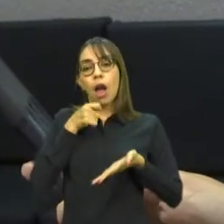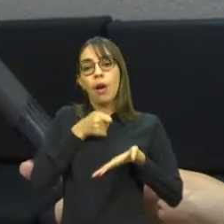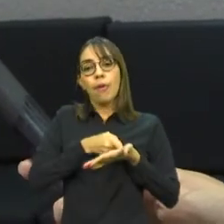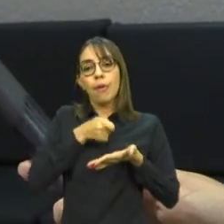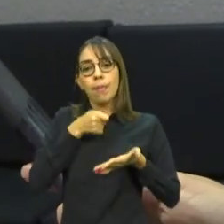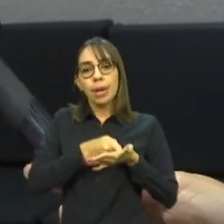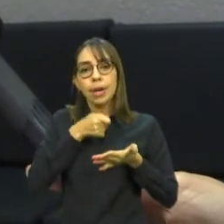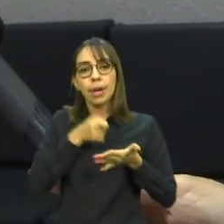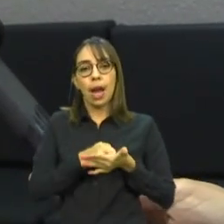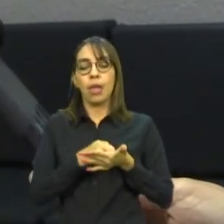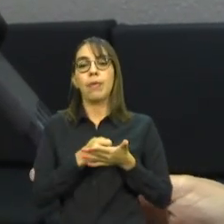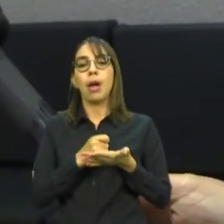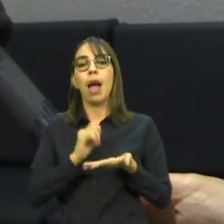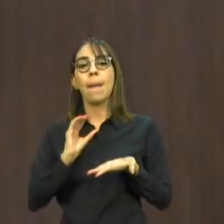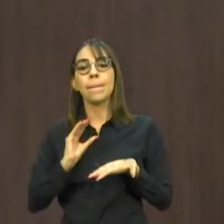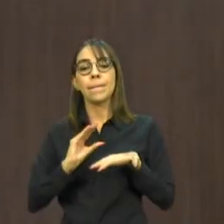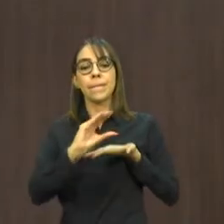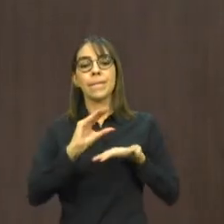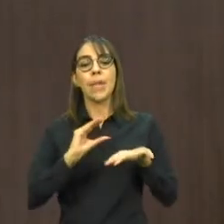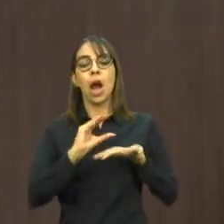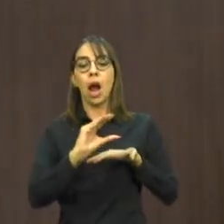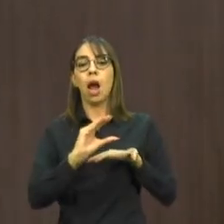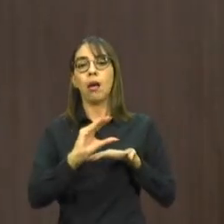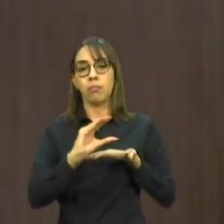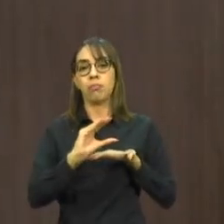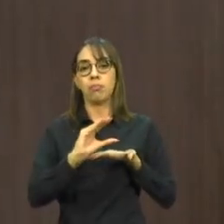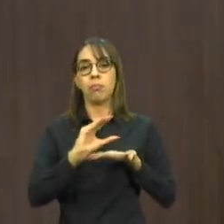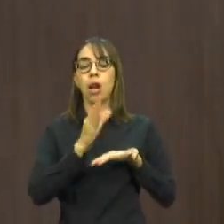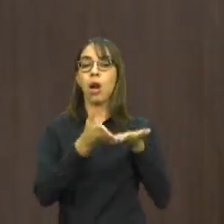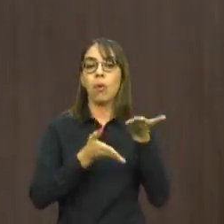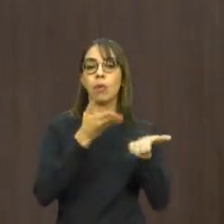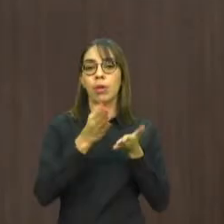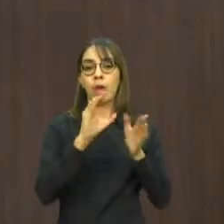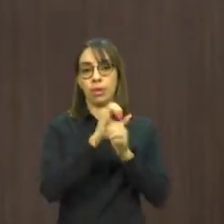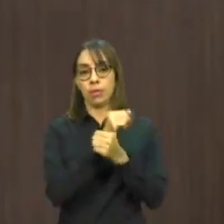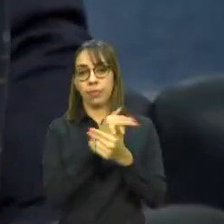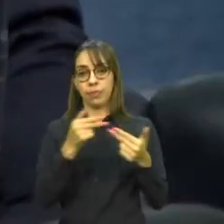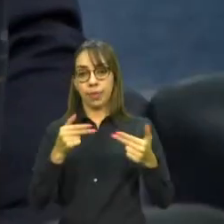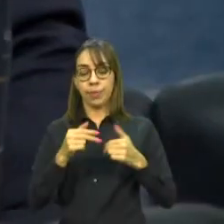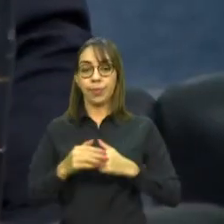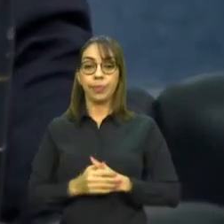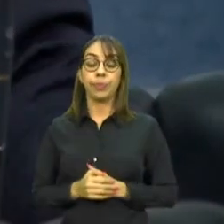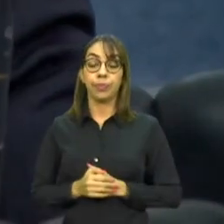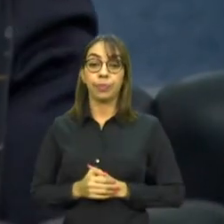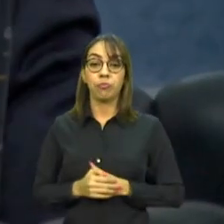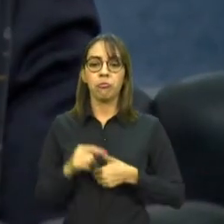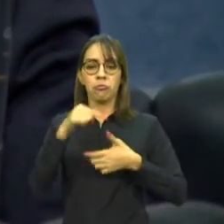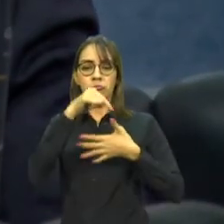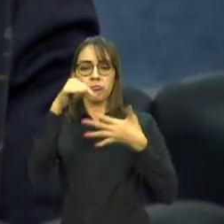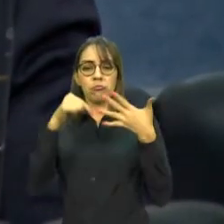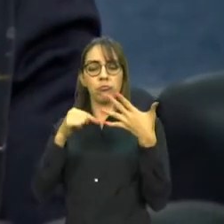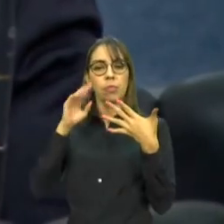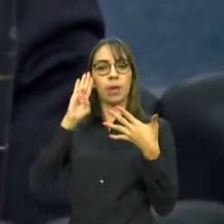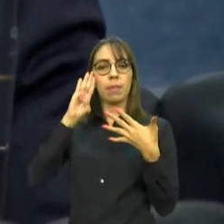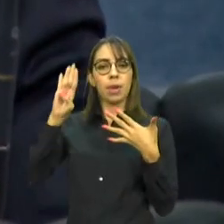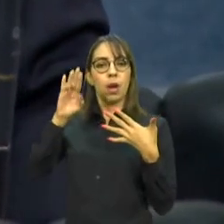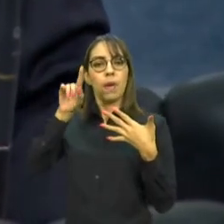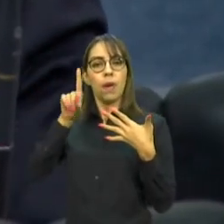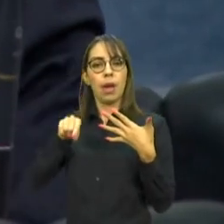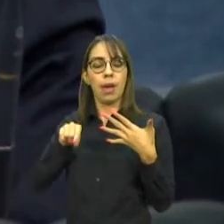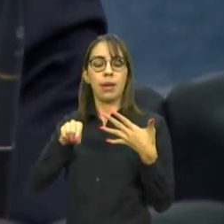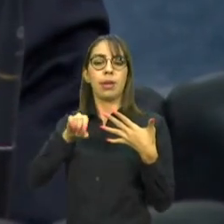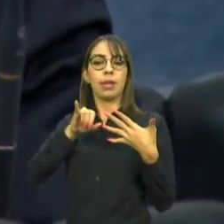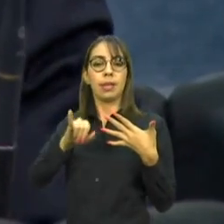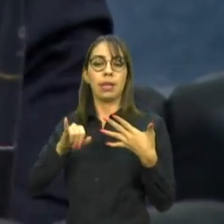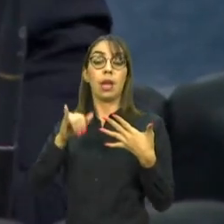custear despesas para recuperar aqueles animais. Entre os principais pontos do projeto, destaca-se a restrição de qualquer prática